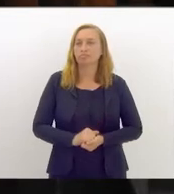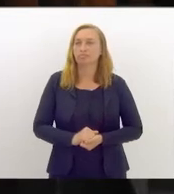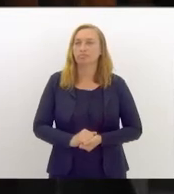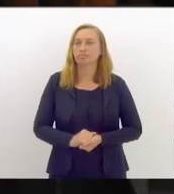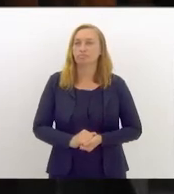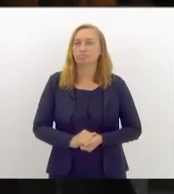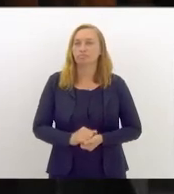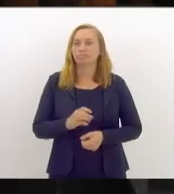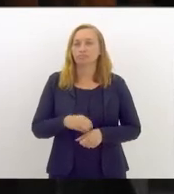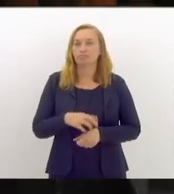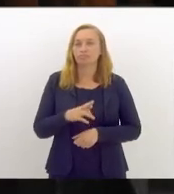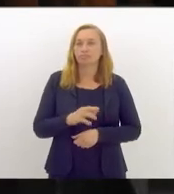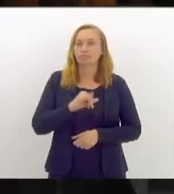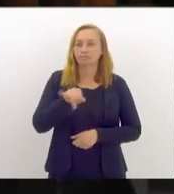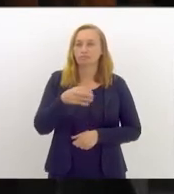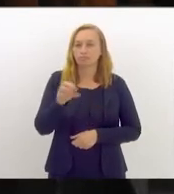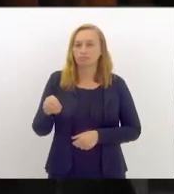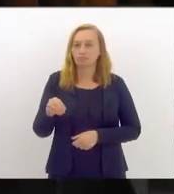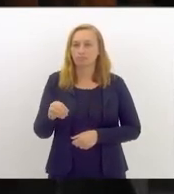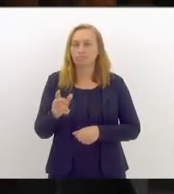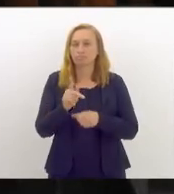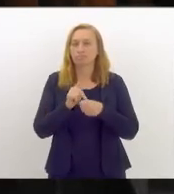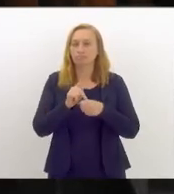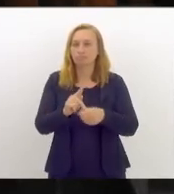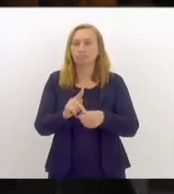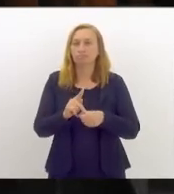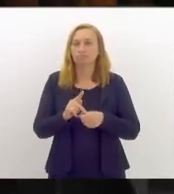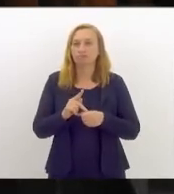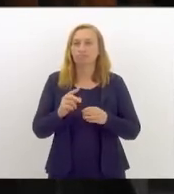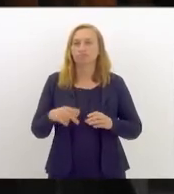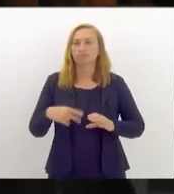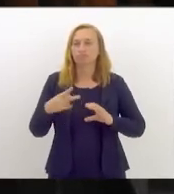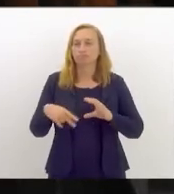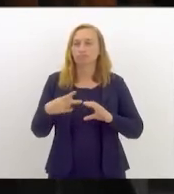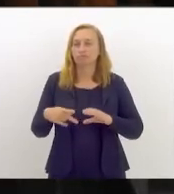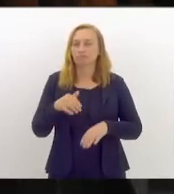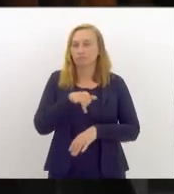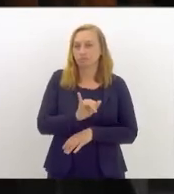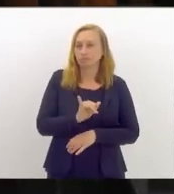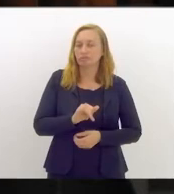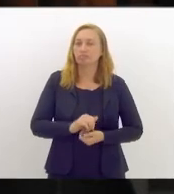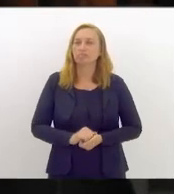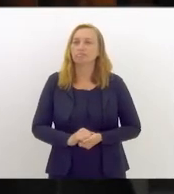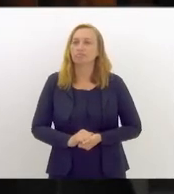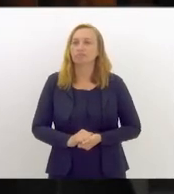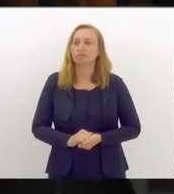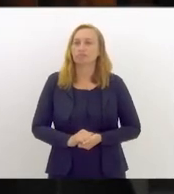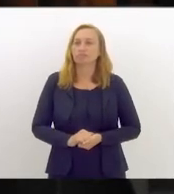Dr João Bosco procurador da Câmara Municipal de Nova Iguaçu